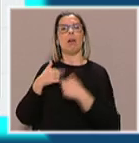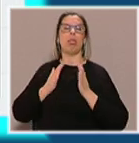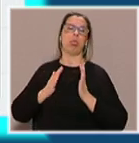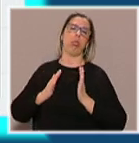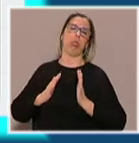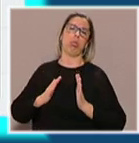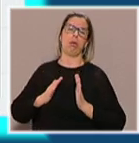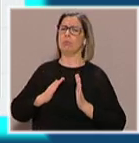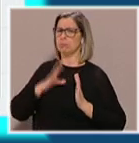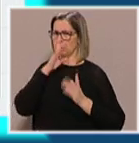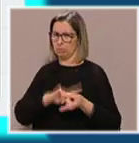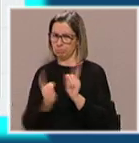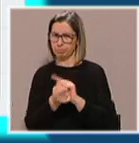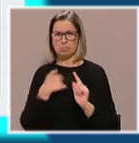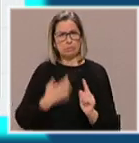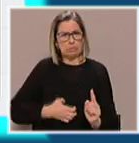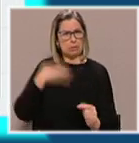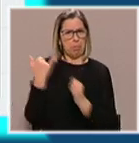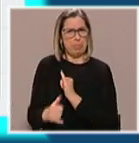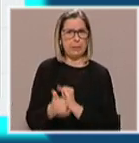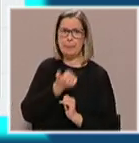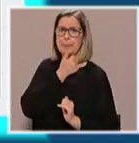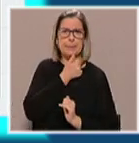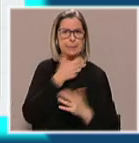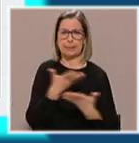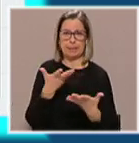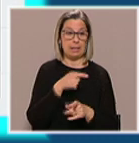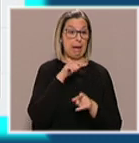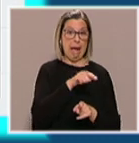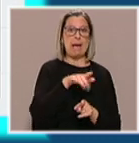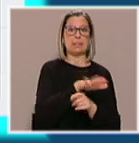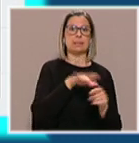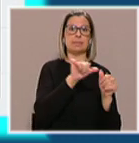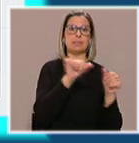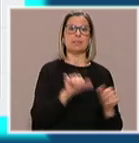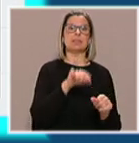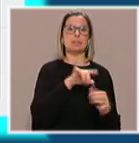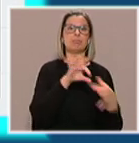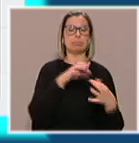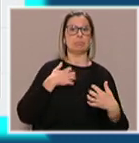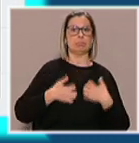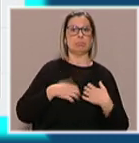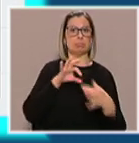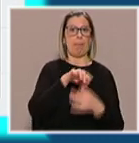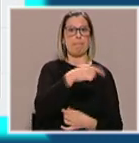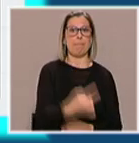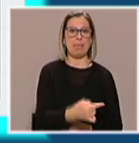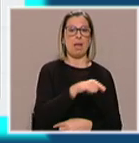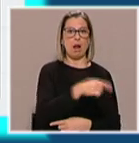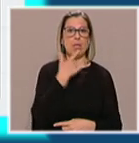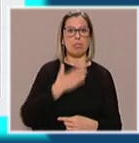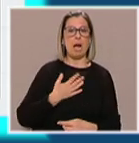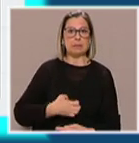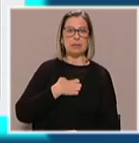quando nos sentimos ameaçados? Bem, nessas situações o sistema simpático é que comanda. Sentimos a aceleração da frequência cardíaca e da